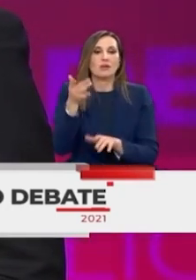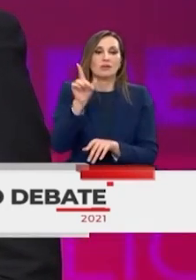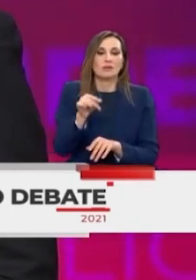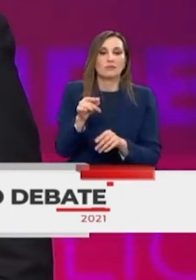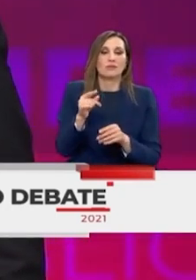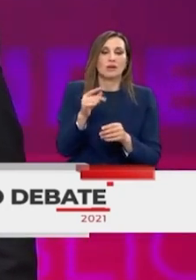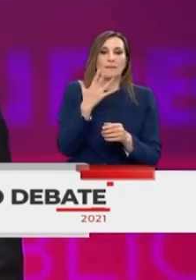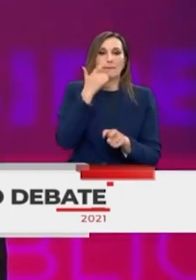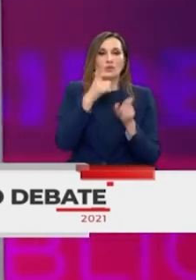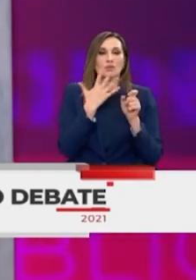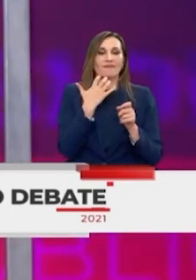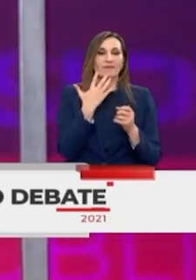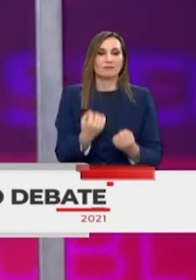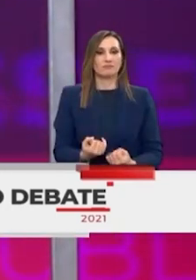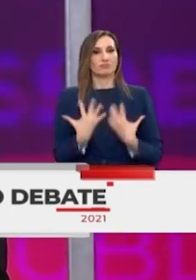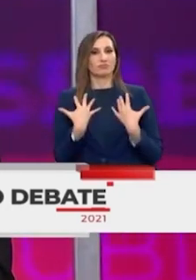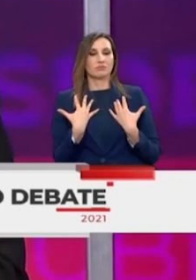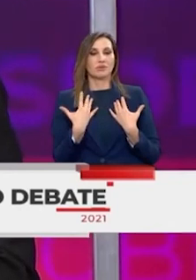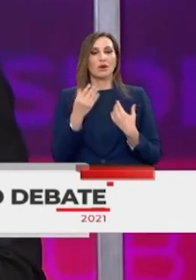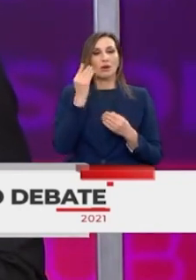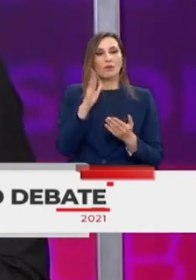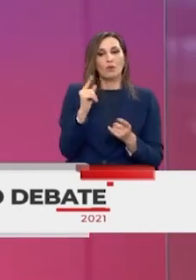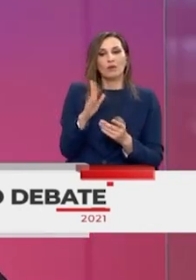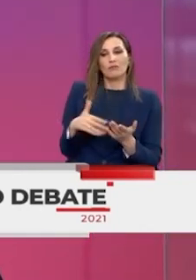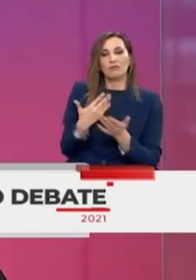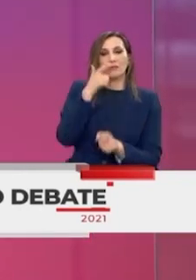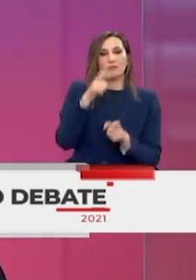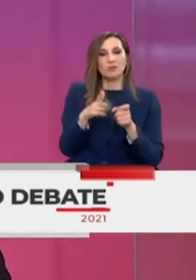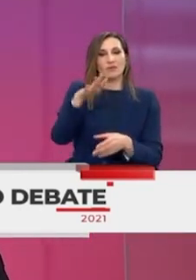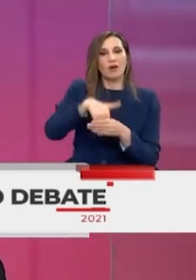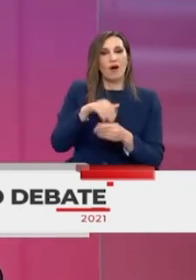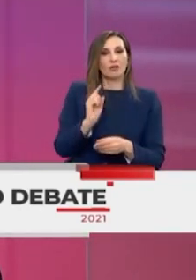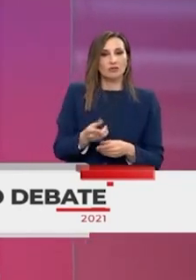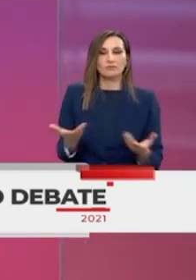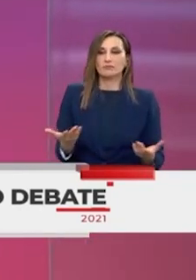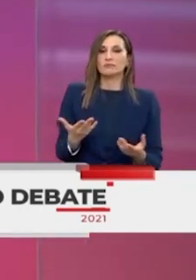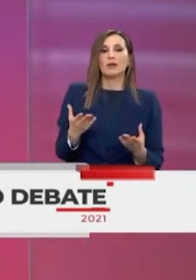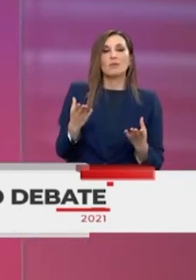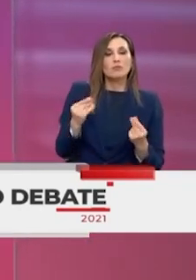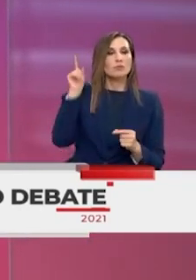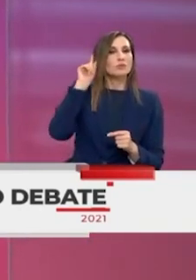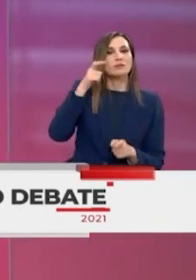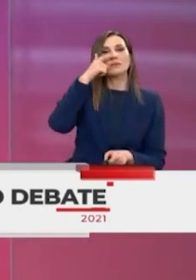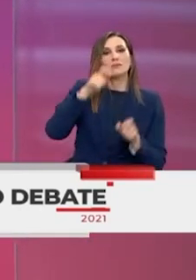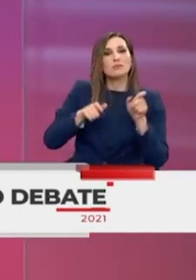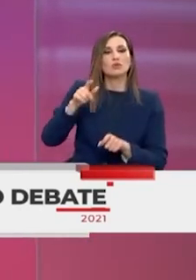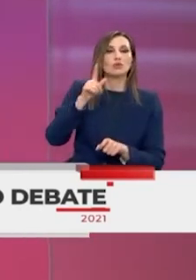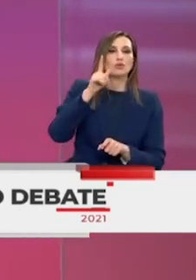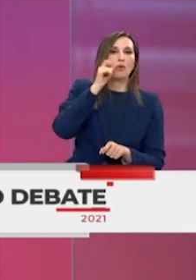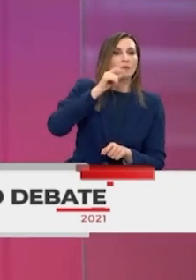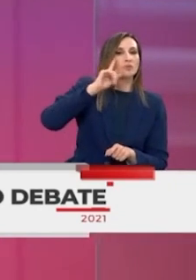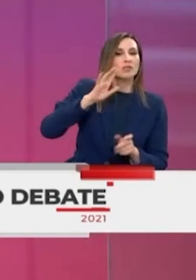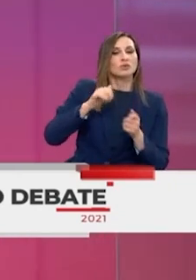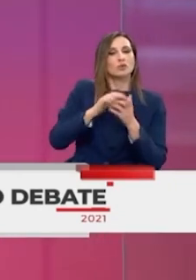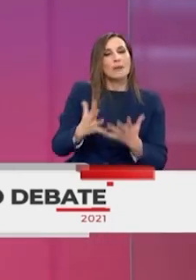contágio, levar as pessoas às urnas a votar? Eu acho que é muito importante que as portuguesas e os portugueses se mobilizem para irem votar